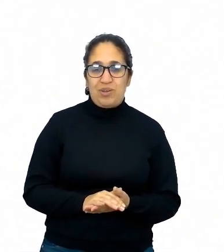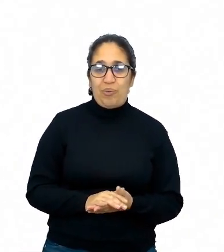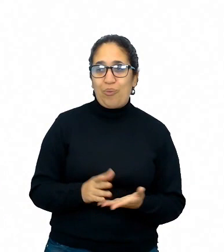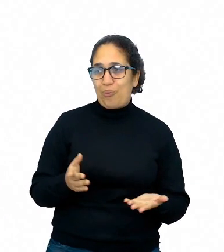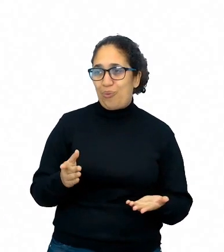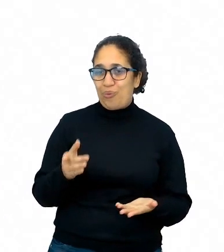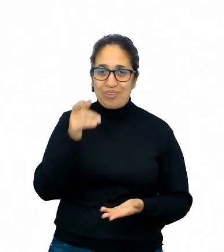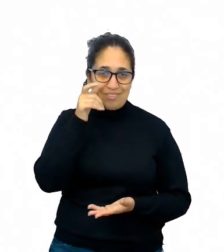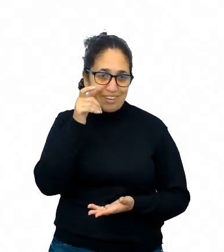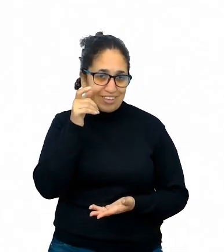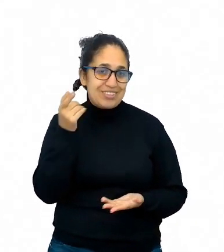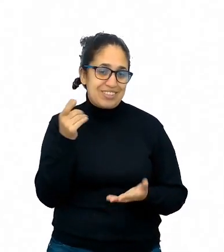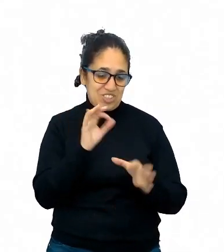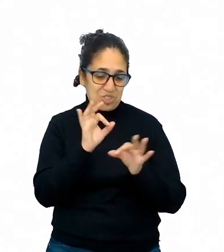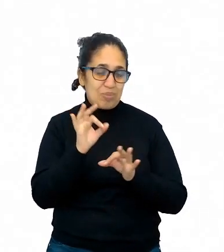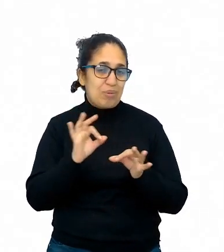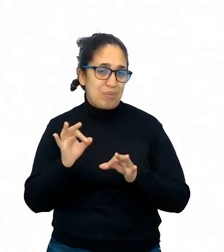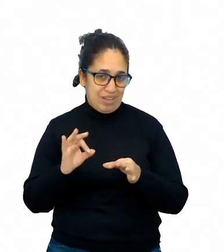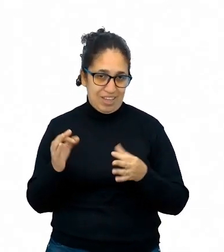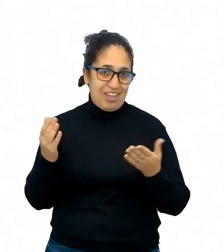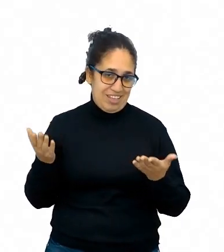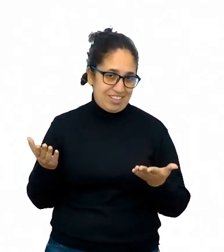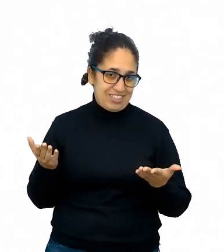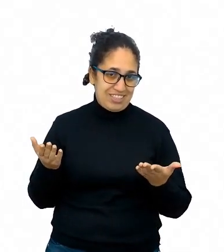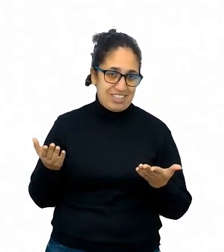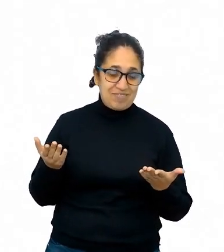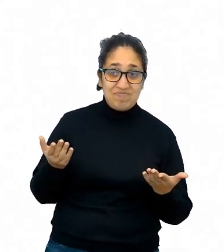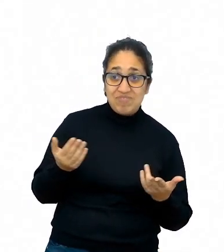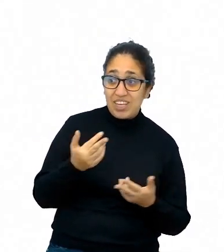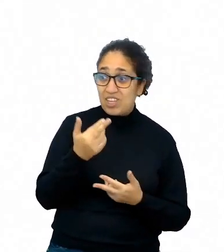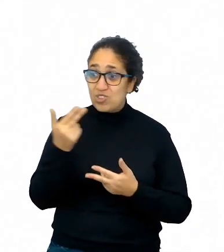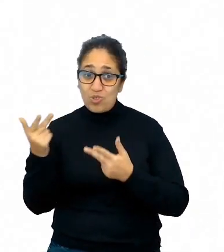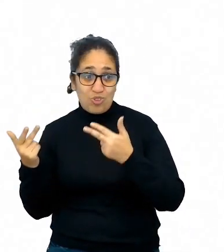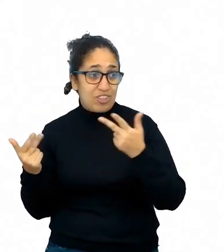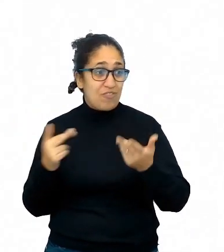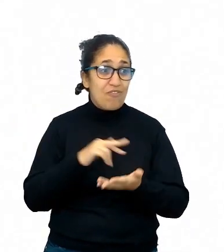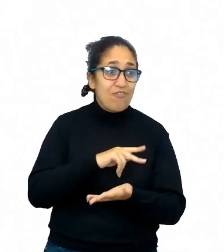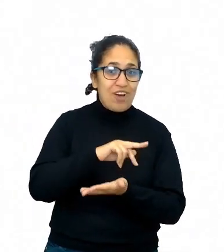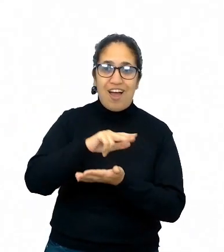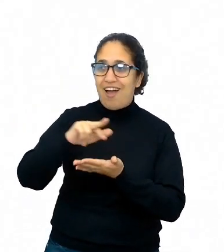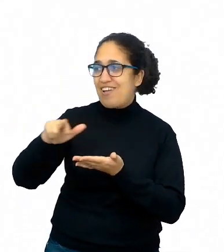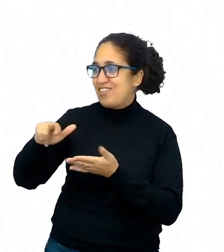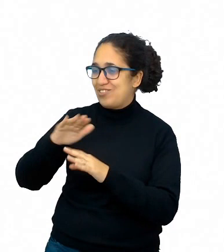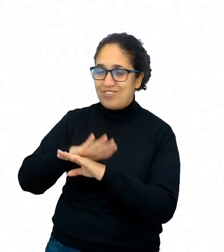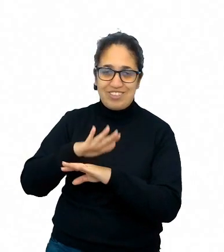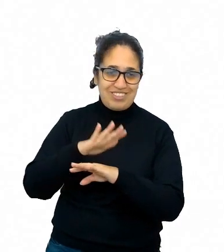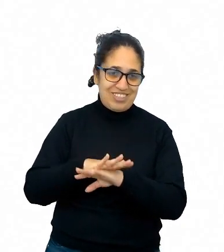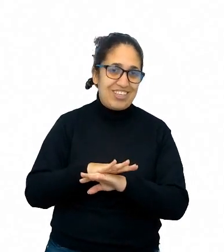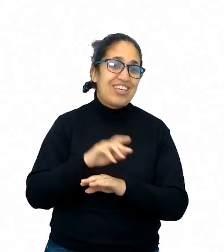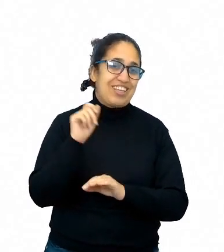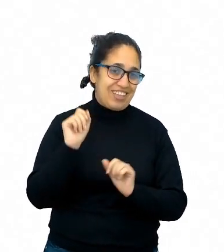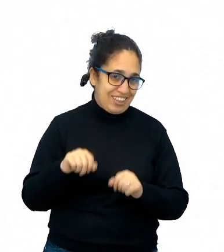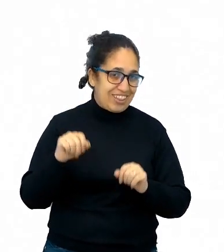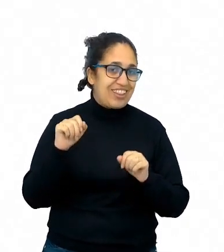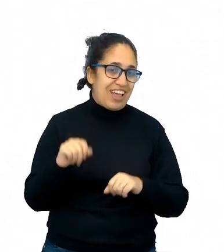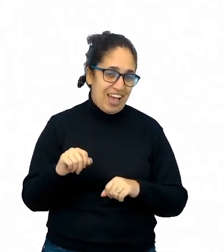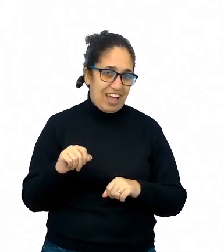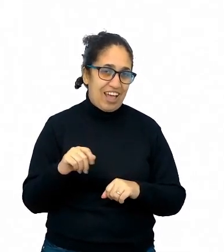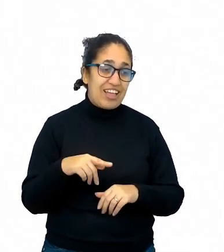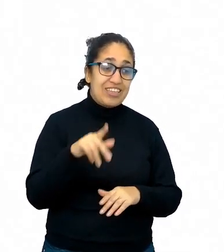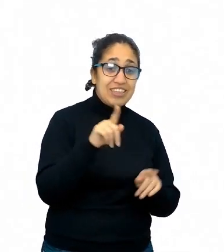aqui da nossa profissão é essa, né? São as possibilidades de agir ali com os estudantes, né? E